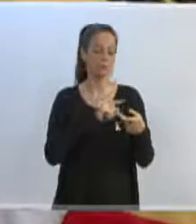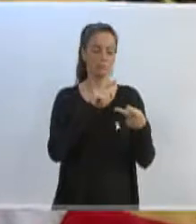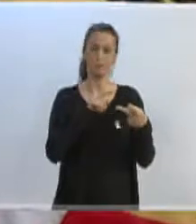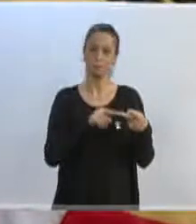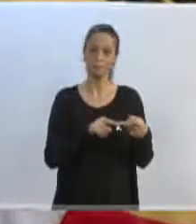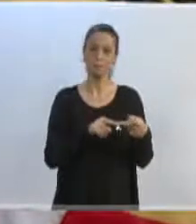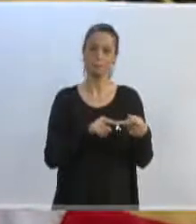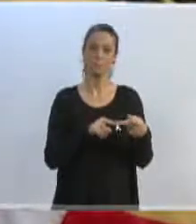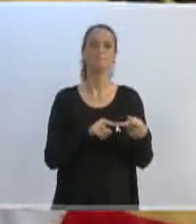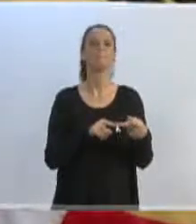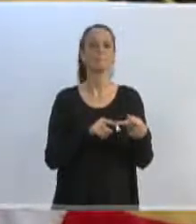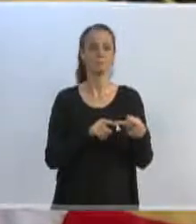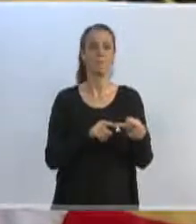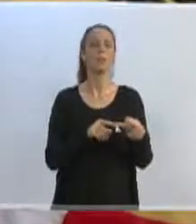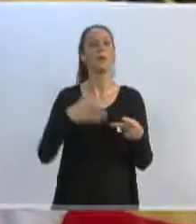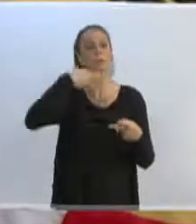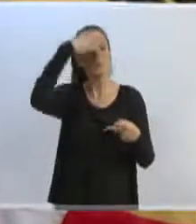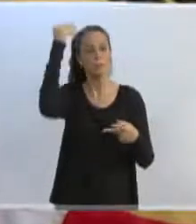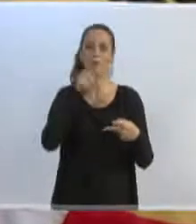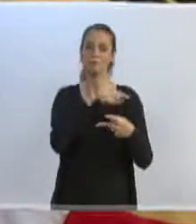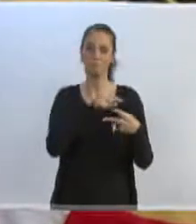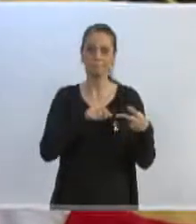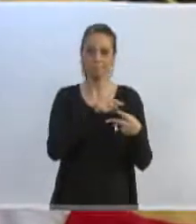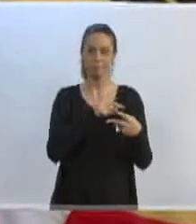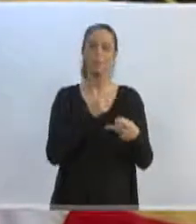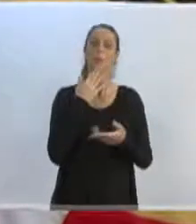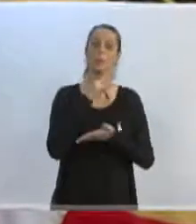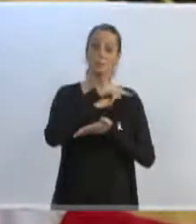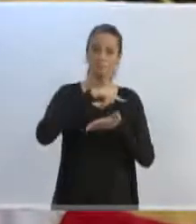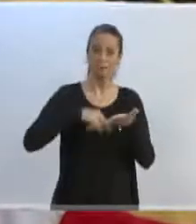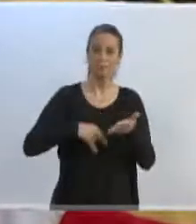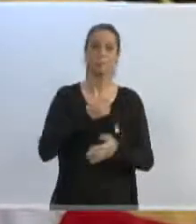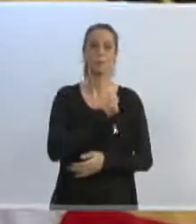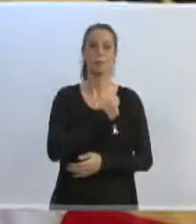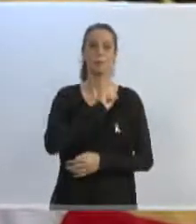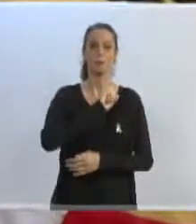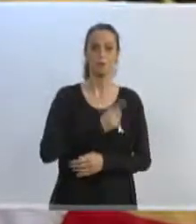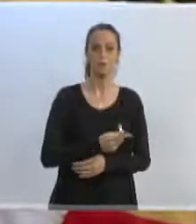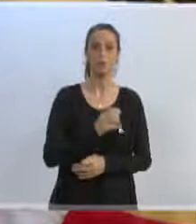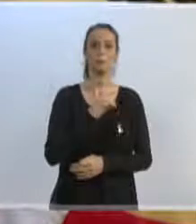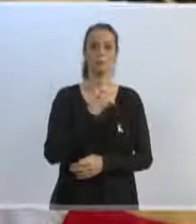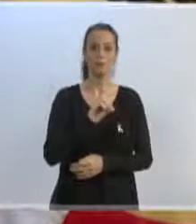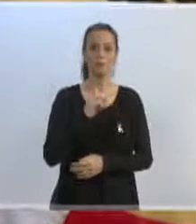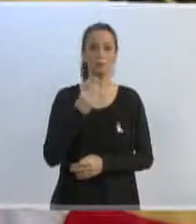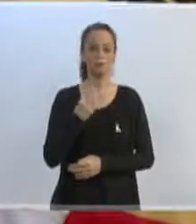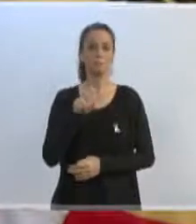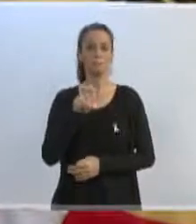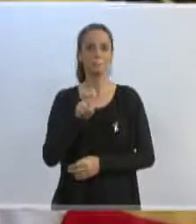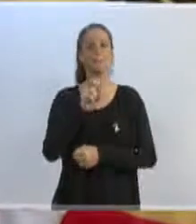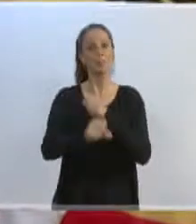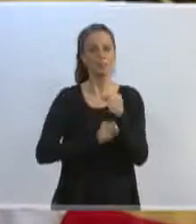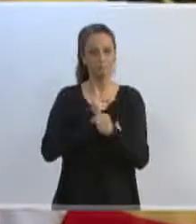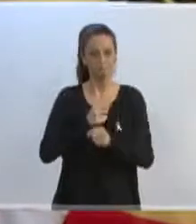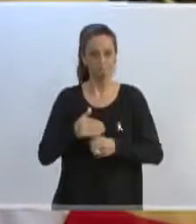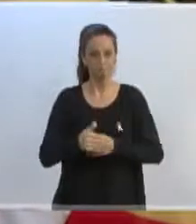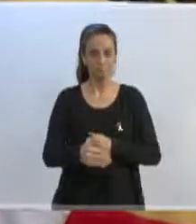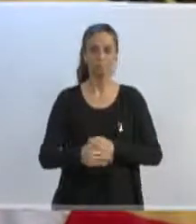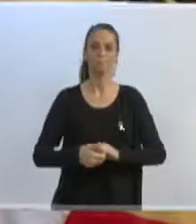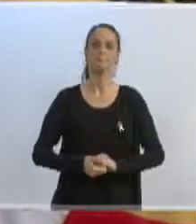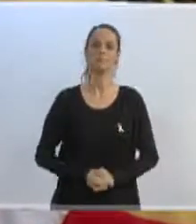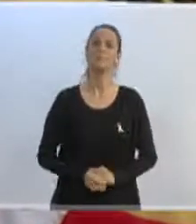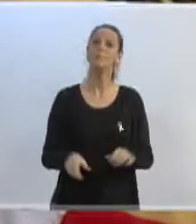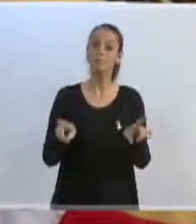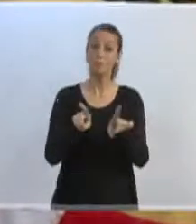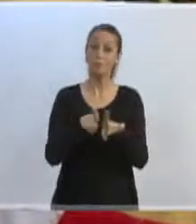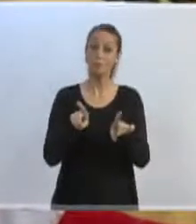Souza e Alexandre Matias, através do requerimento de número 1135 de 2017, e